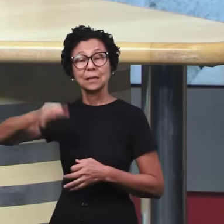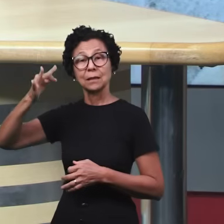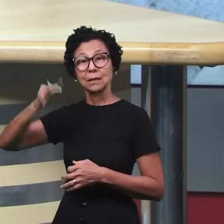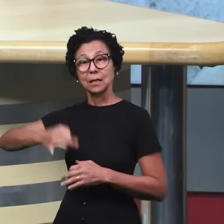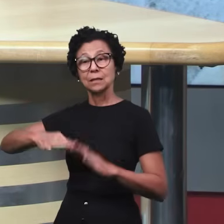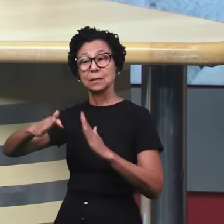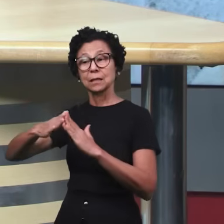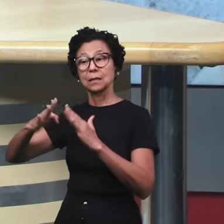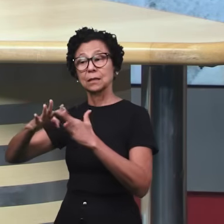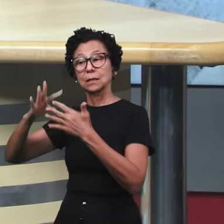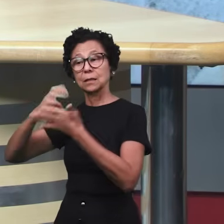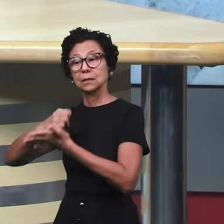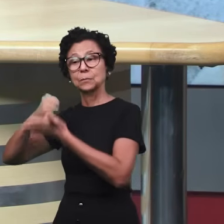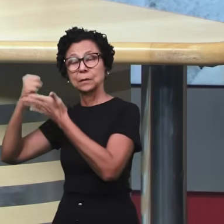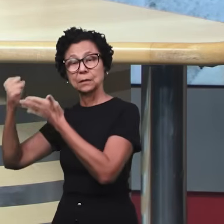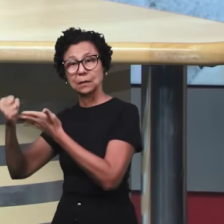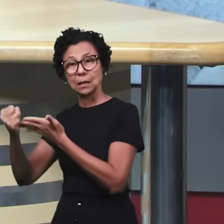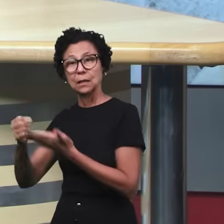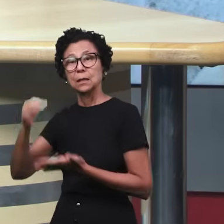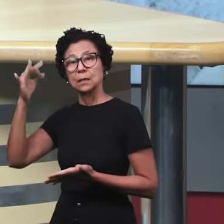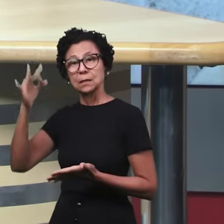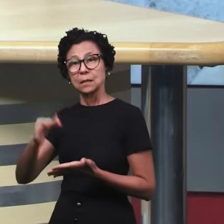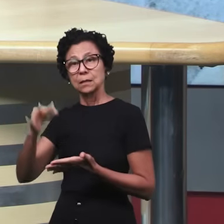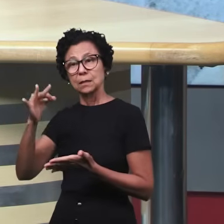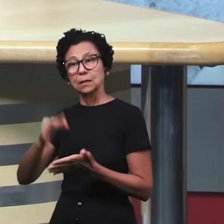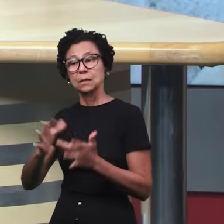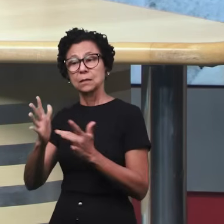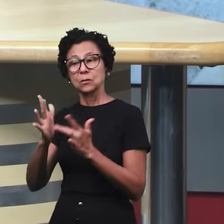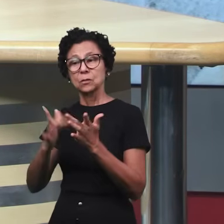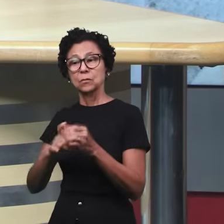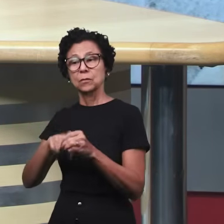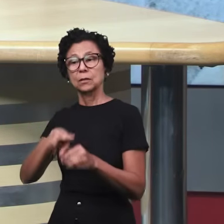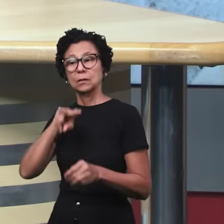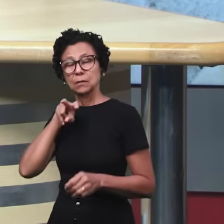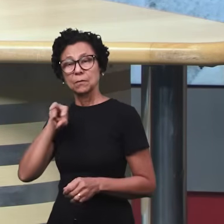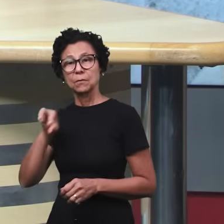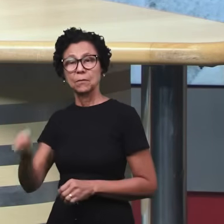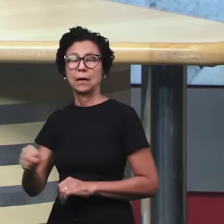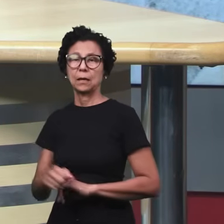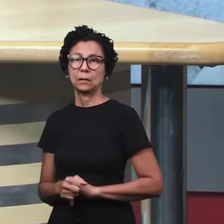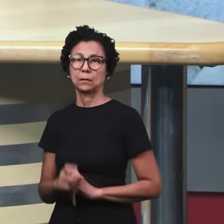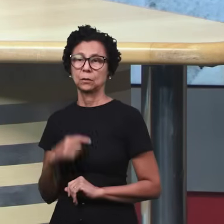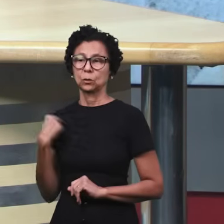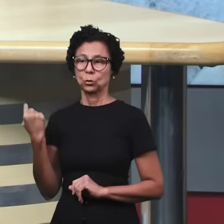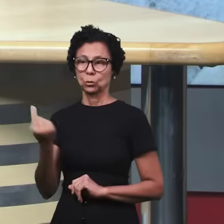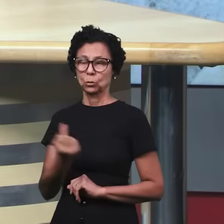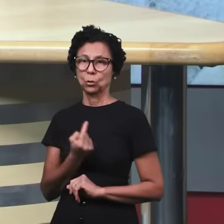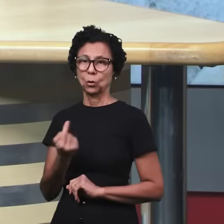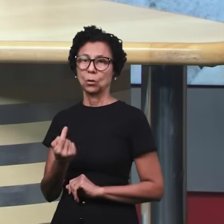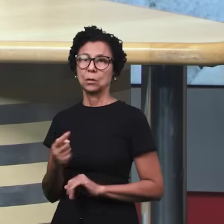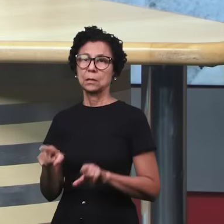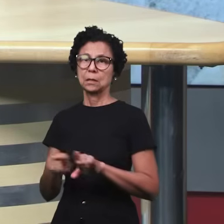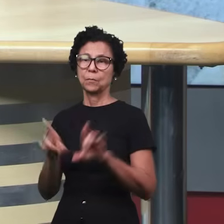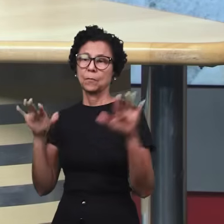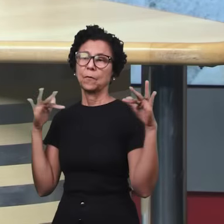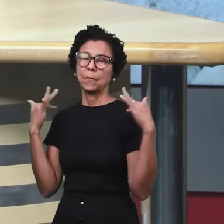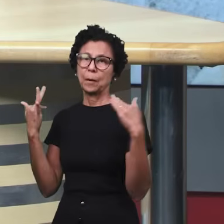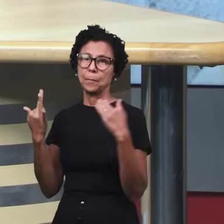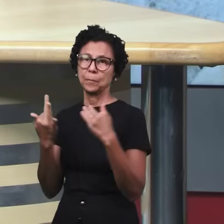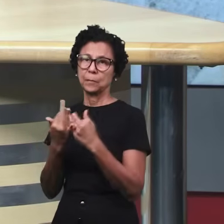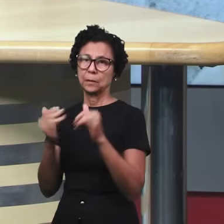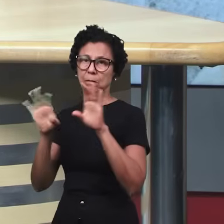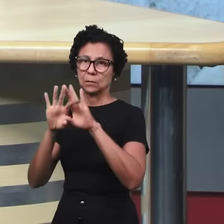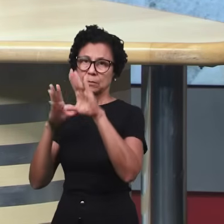gloriosa do arrebatamento da igreja, da volta de Jesus, e nós e nossa casa. Amém. Nós queremos estar com o Senhor na eternidade.